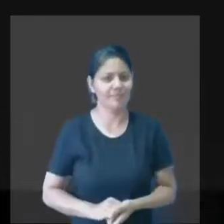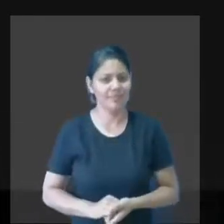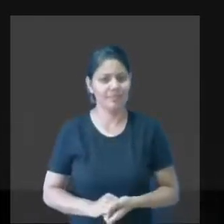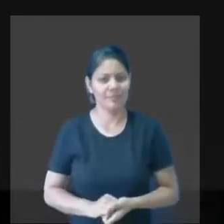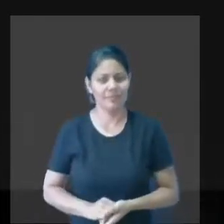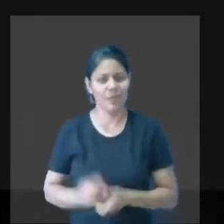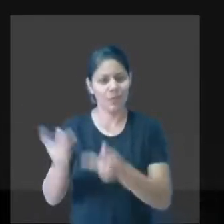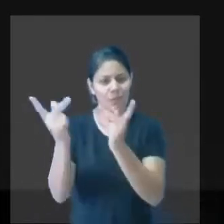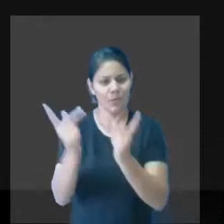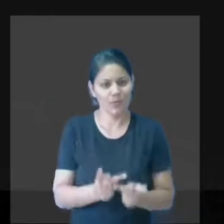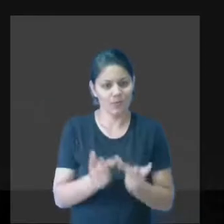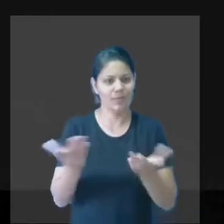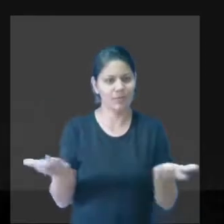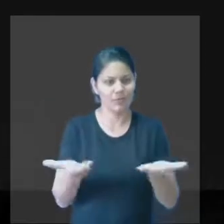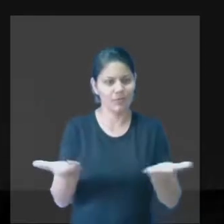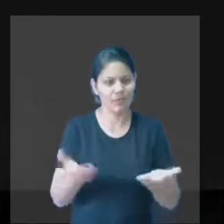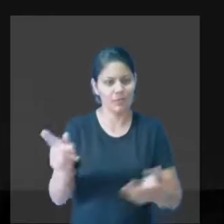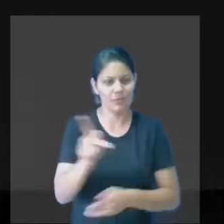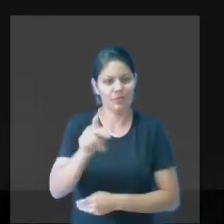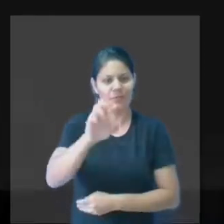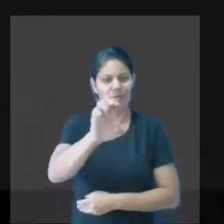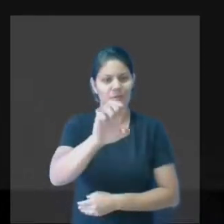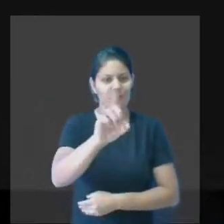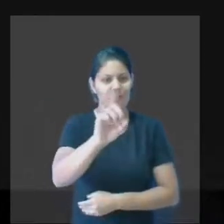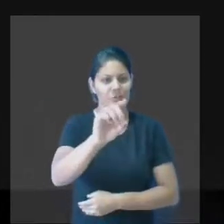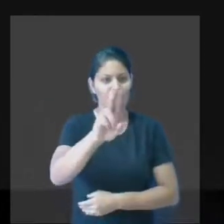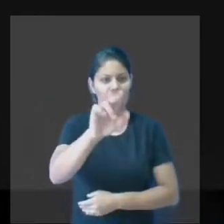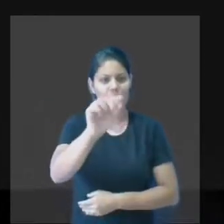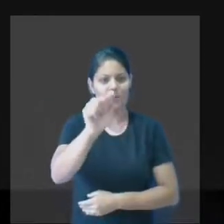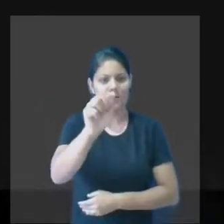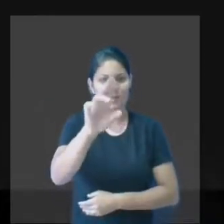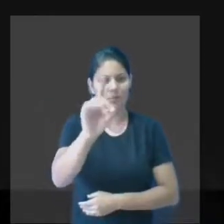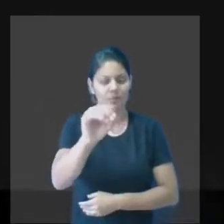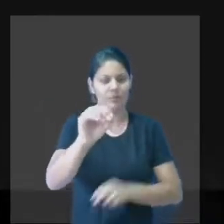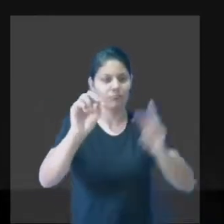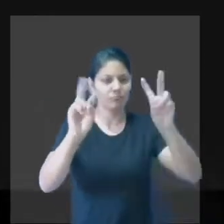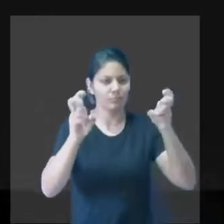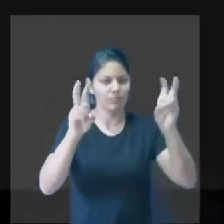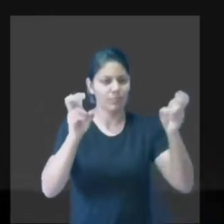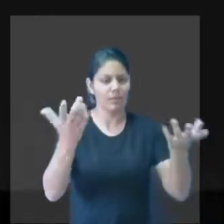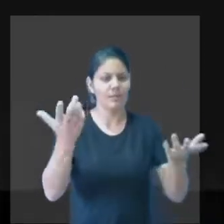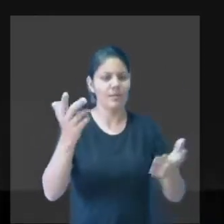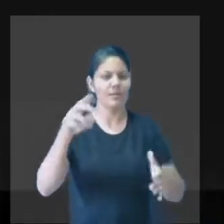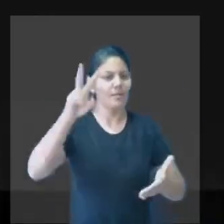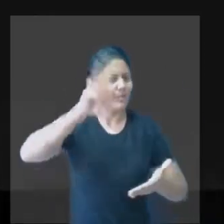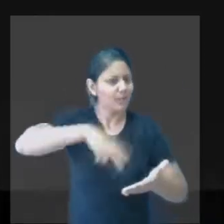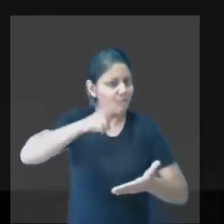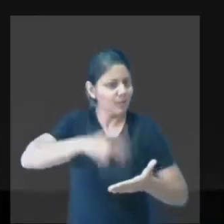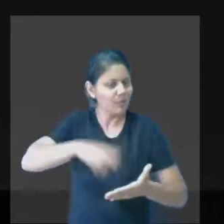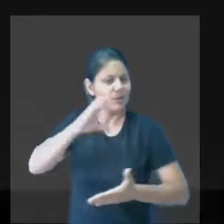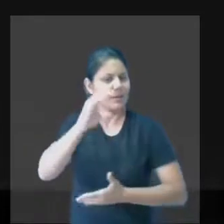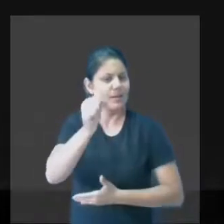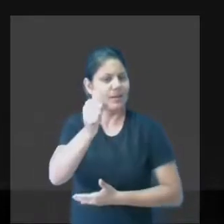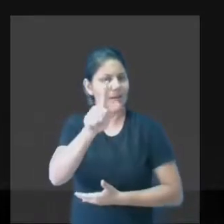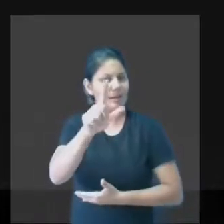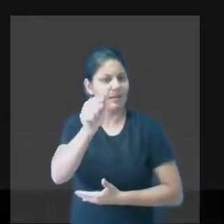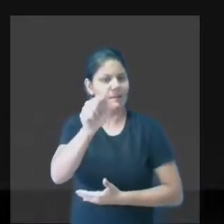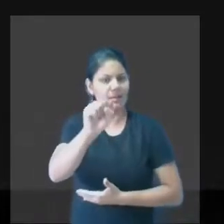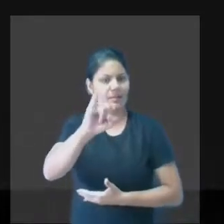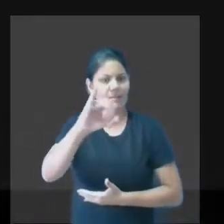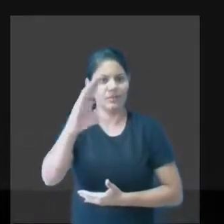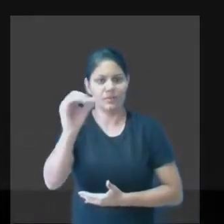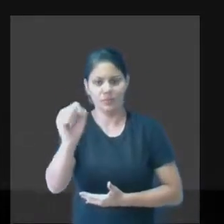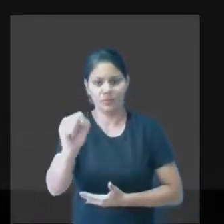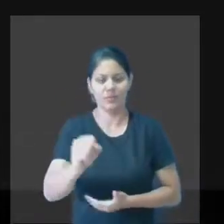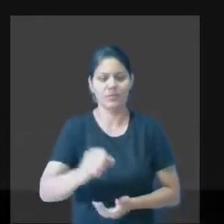o nosso convidado de hoje, o professor Eduardo, que vem nos falar sobre leitura dos clássicos, mas desde